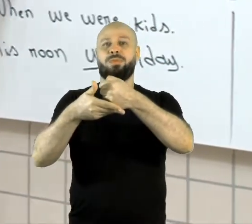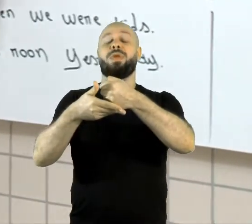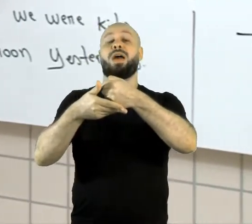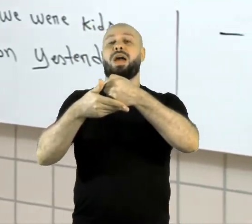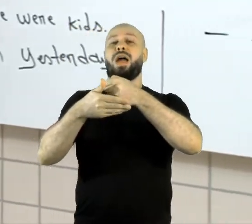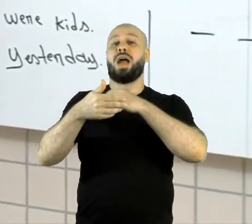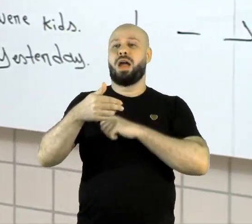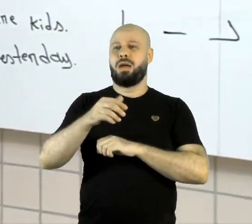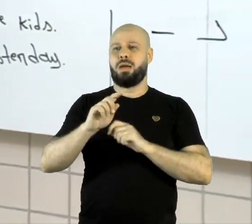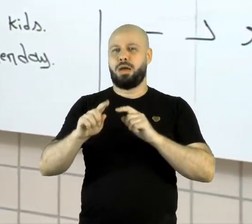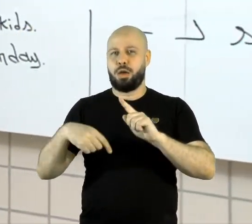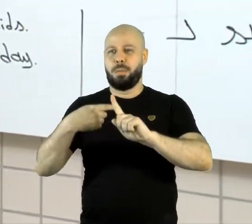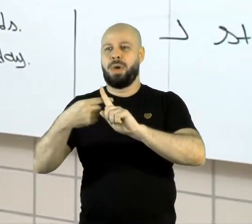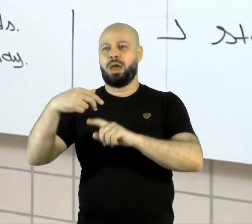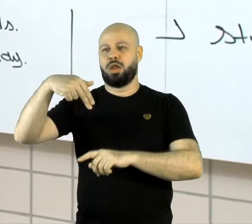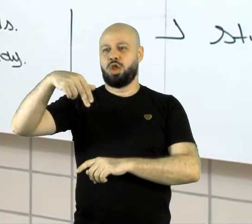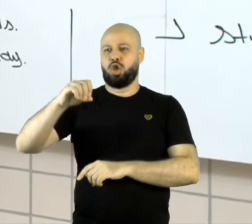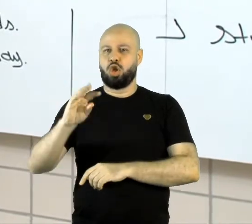not